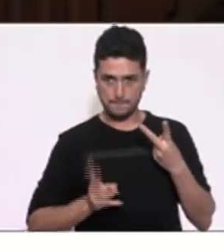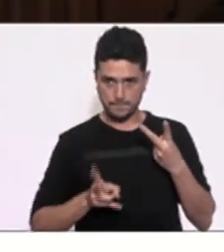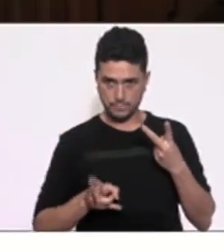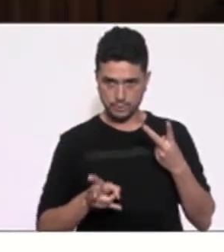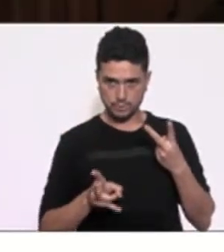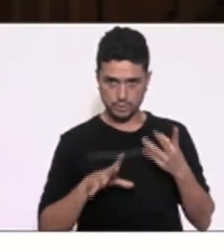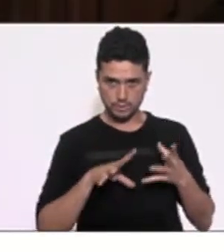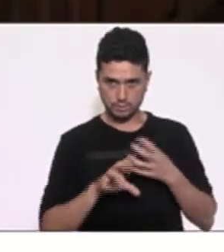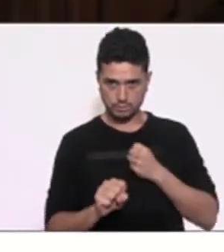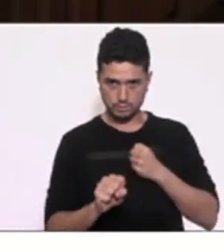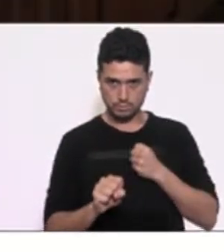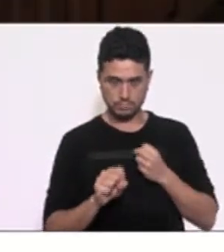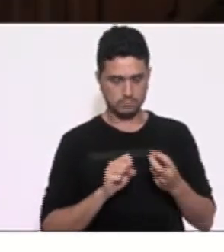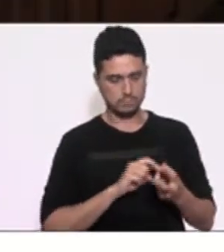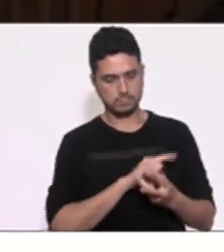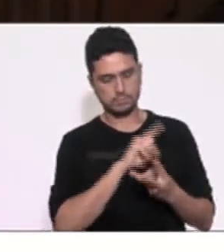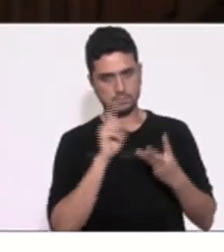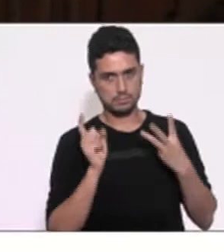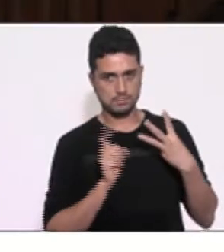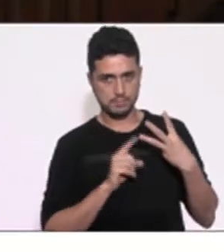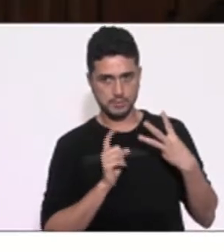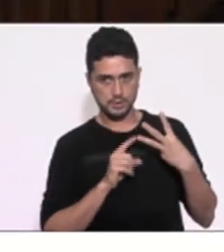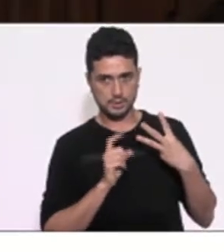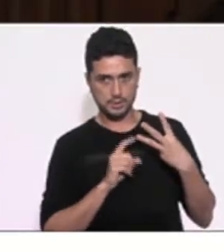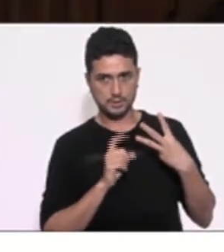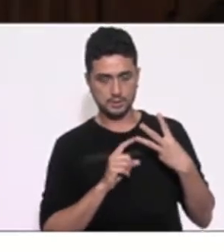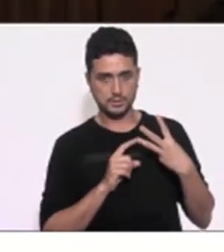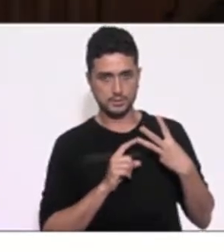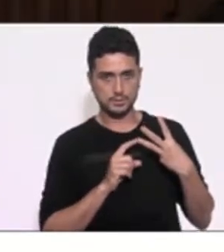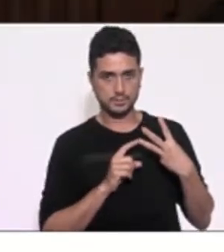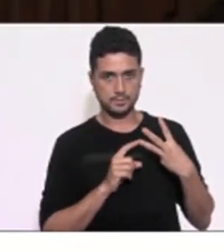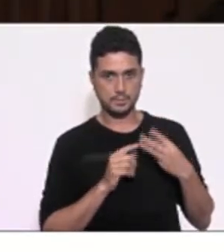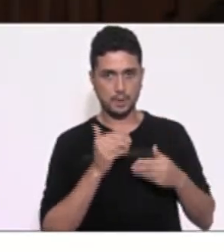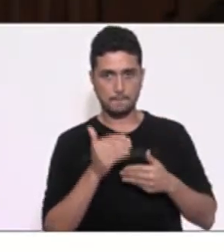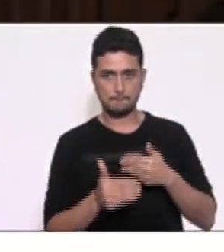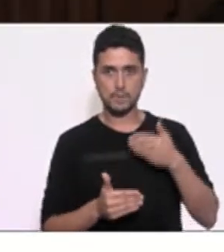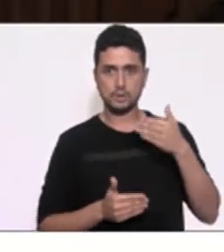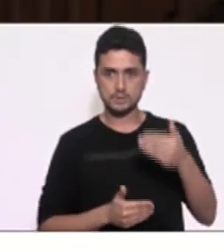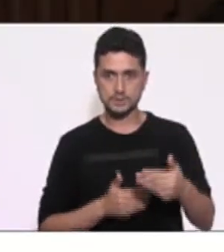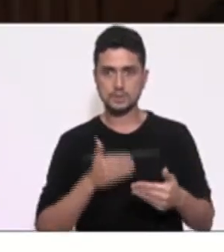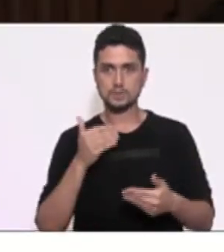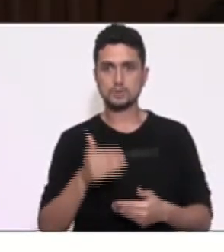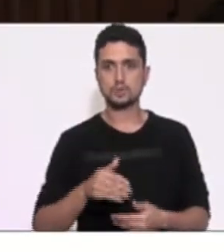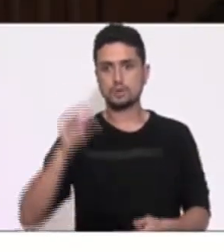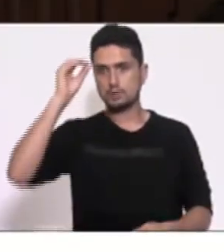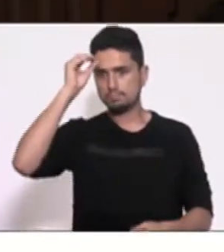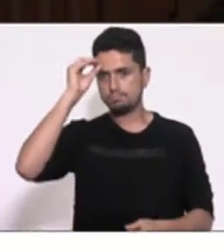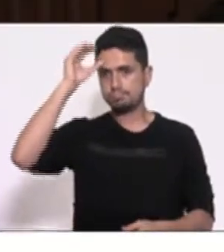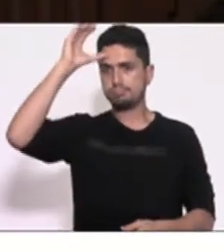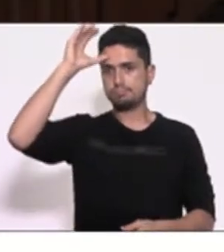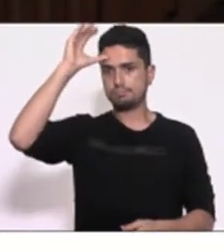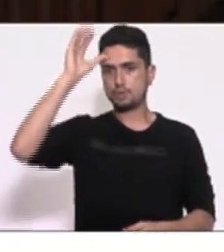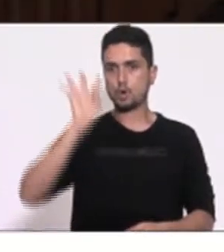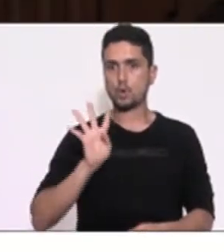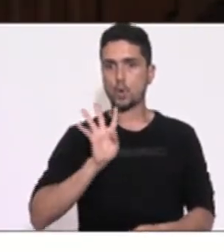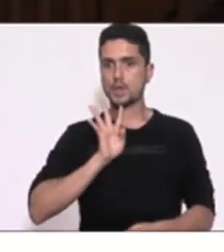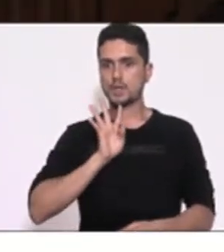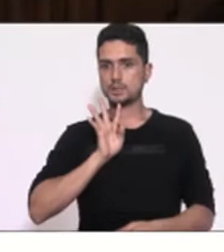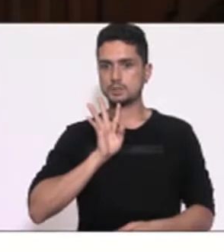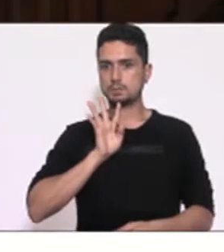permanência, se existe o processo de construção do conhecimento por parte do